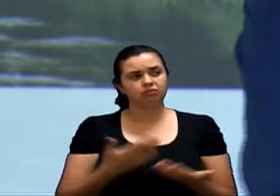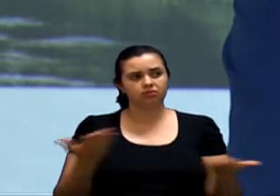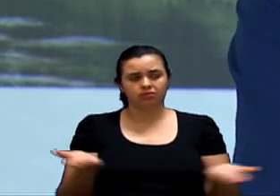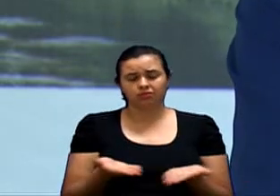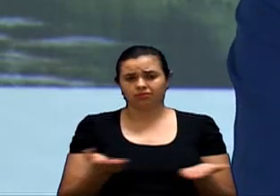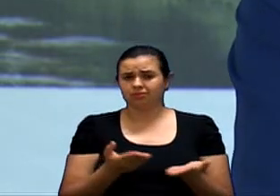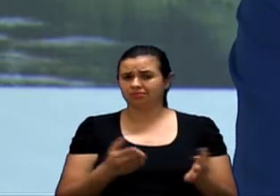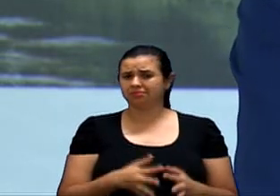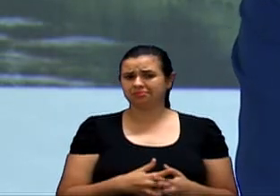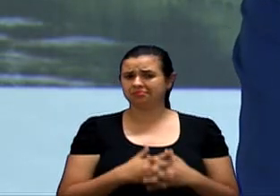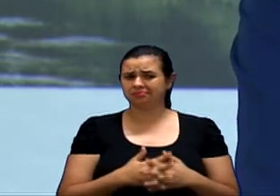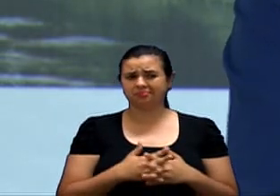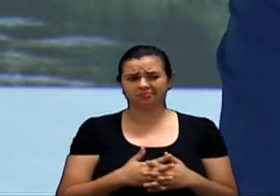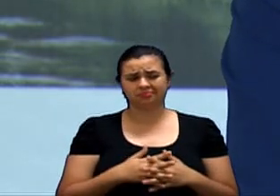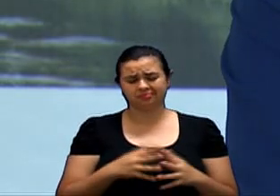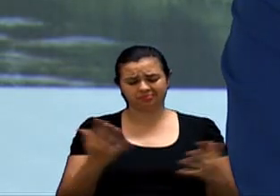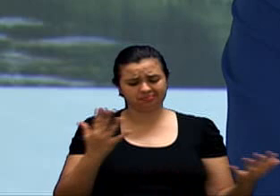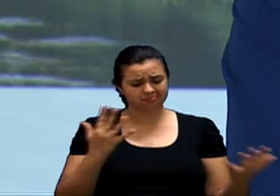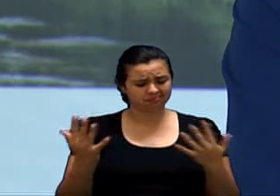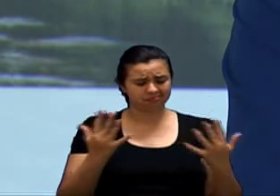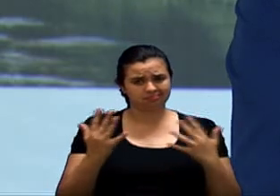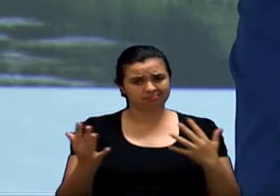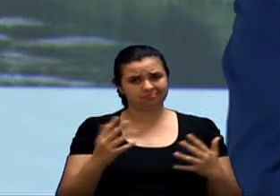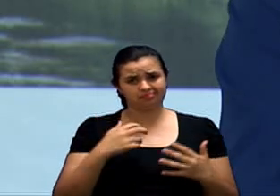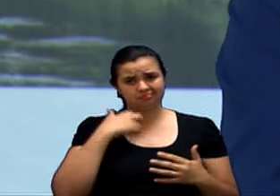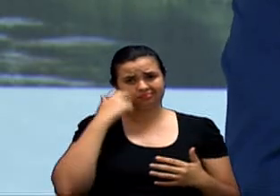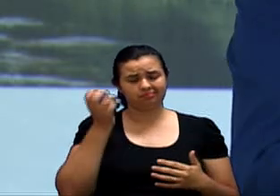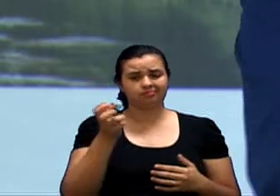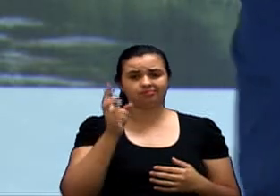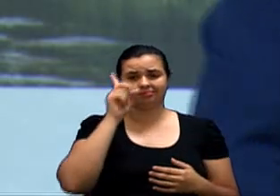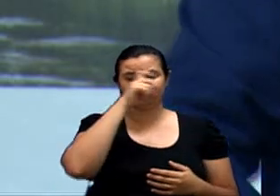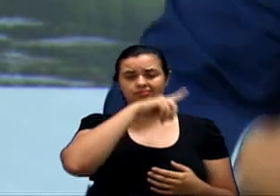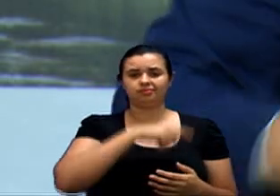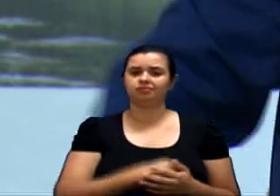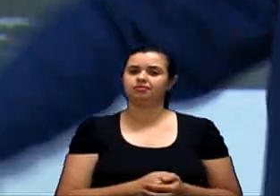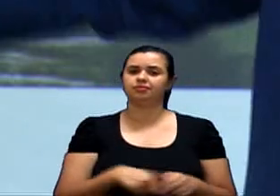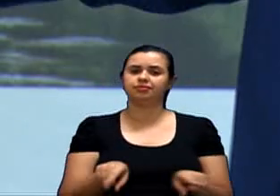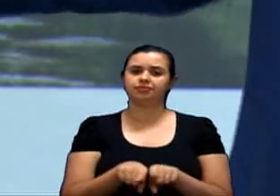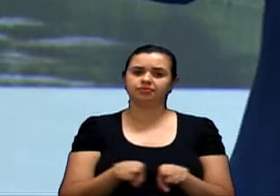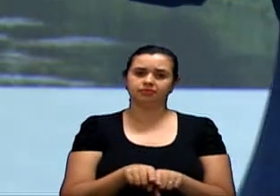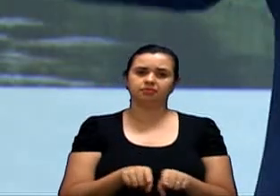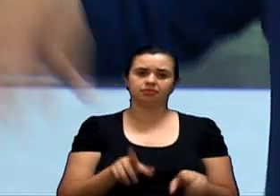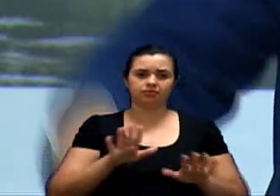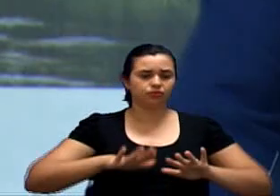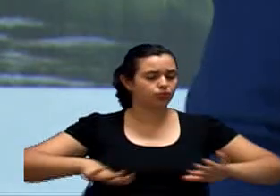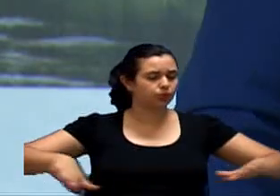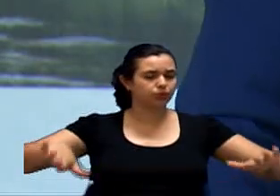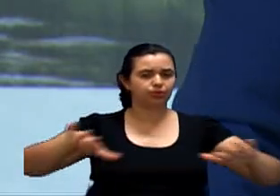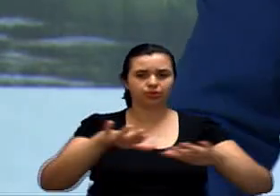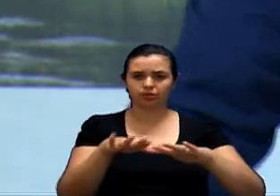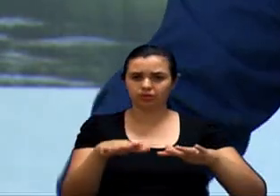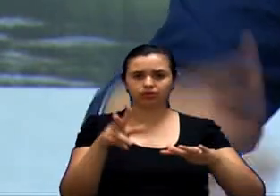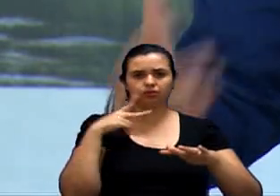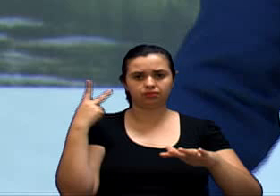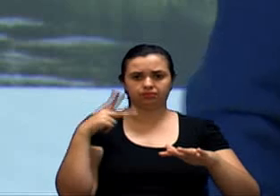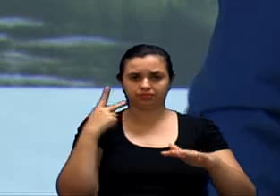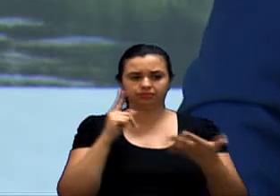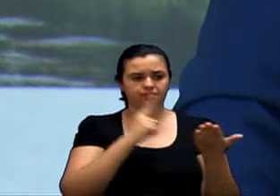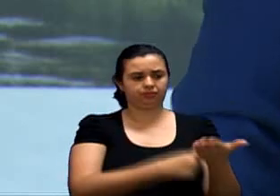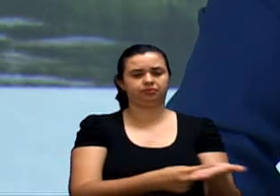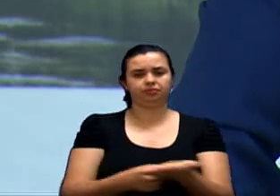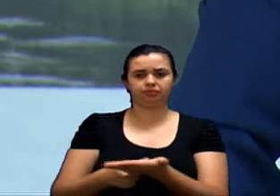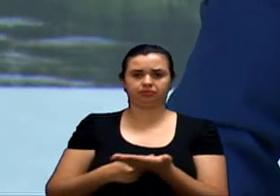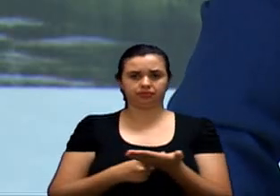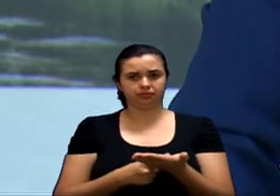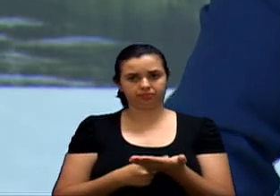mas com certeza, com os compromissos que foram feitos aqui, do vereador Fausto, Treviso, meu, todos os vereadores, dos 20 vereadores, presidente, prefeito,